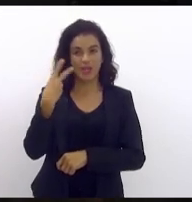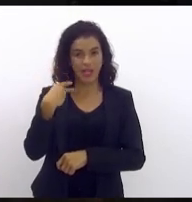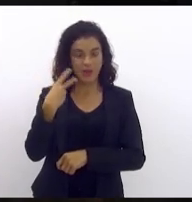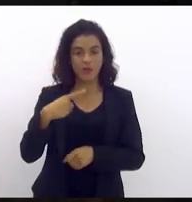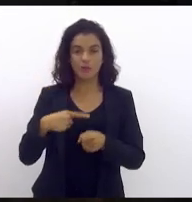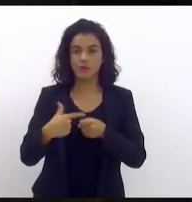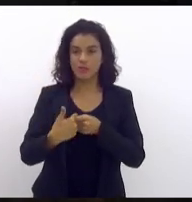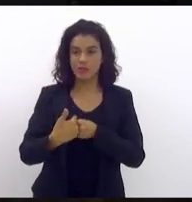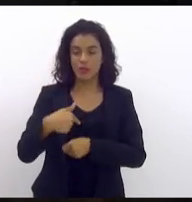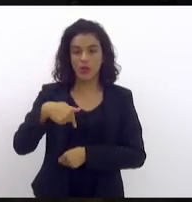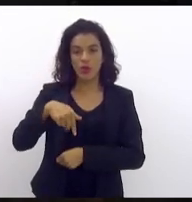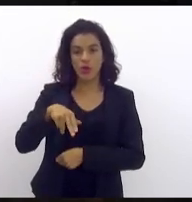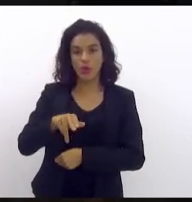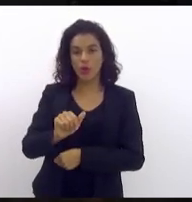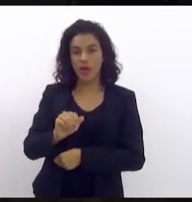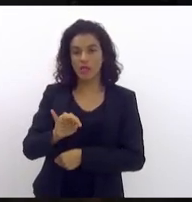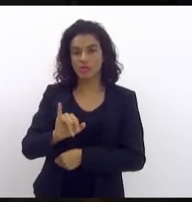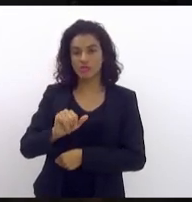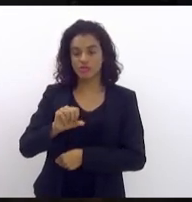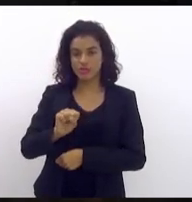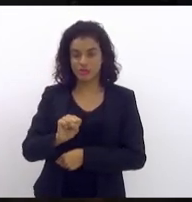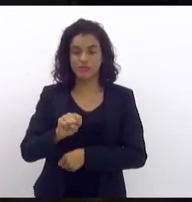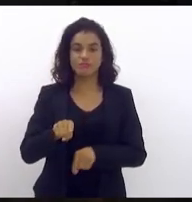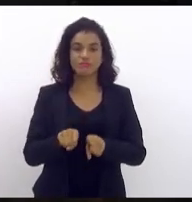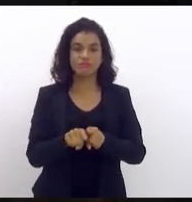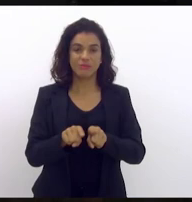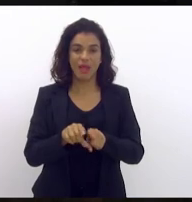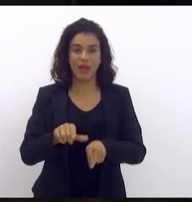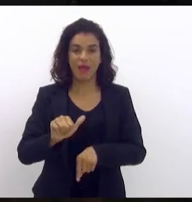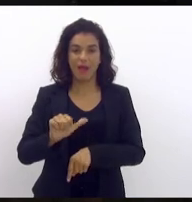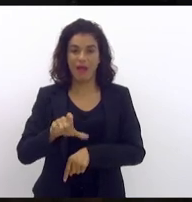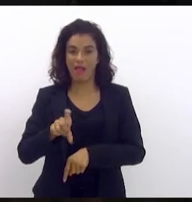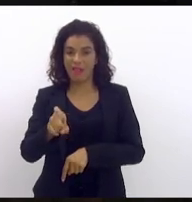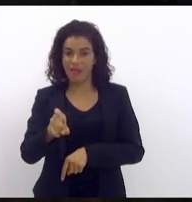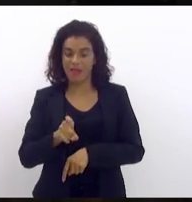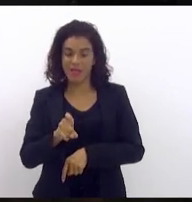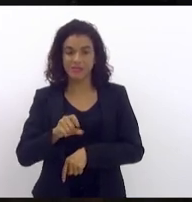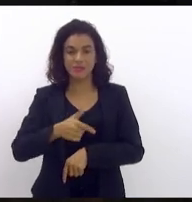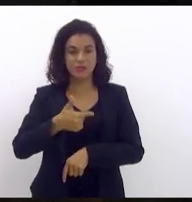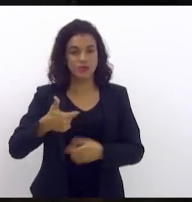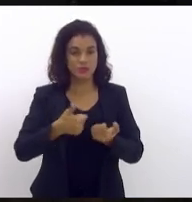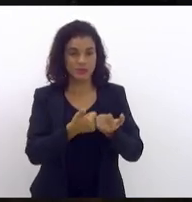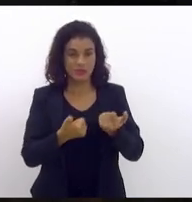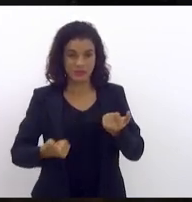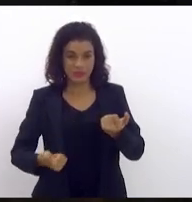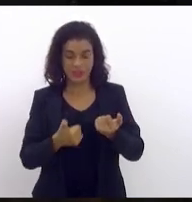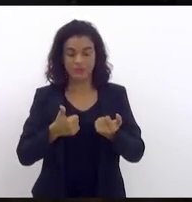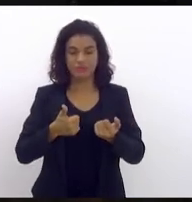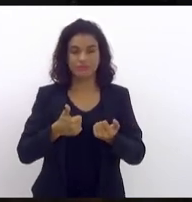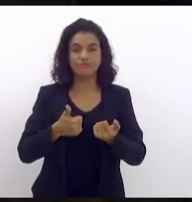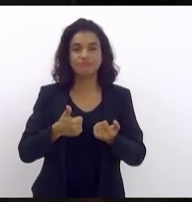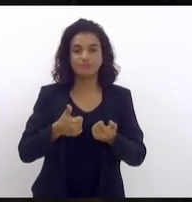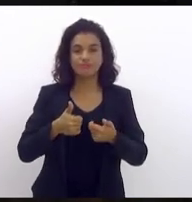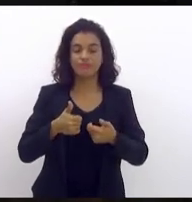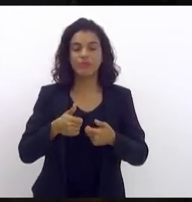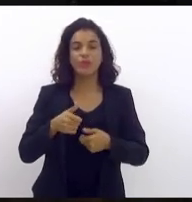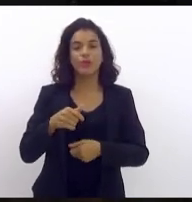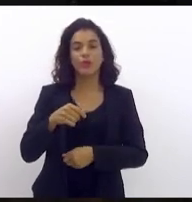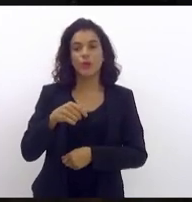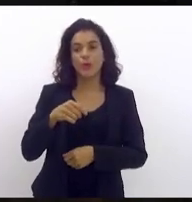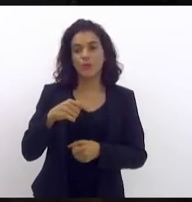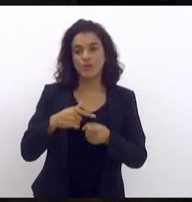município de Quatis Alex Maroto subsecretário executivo do município de